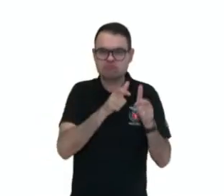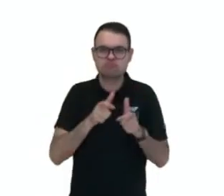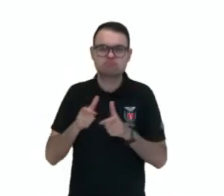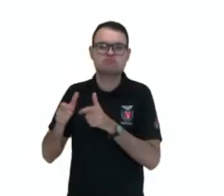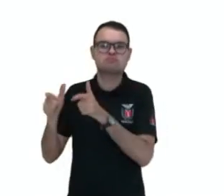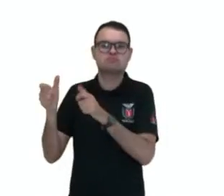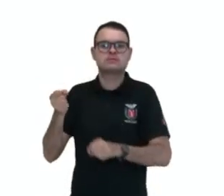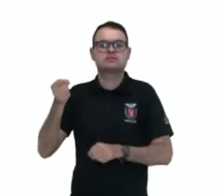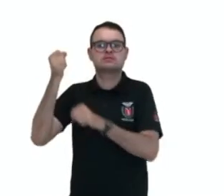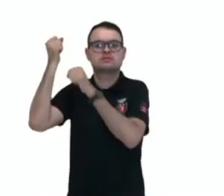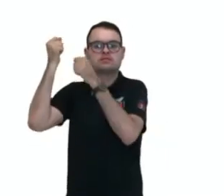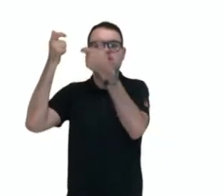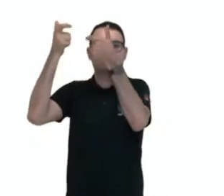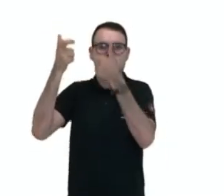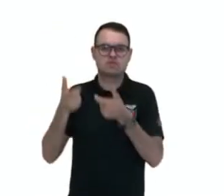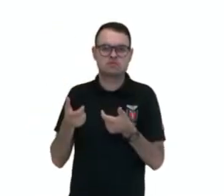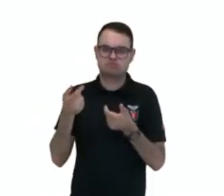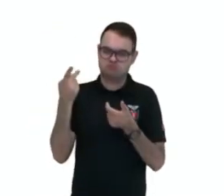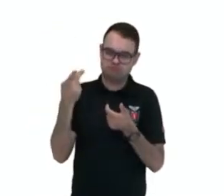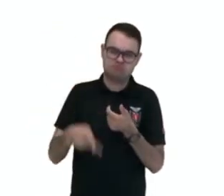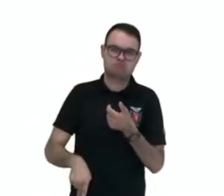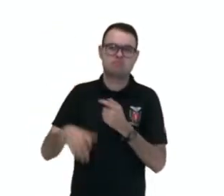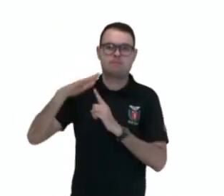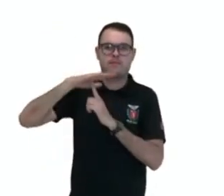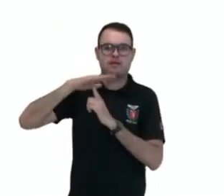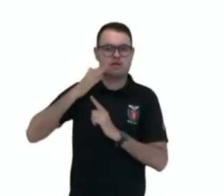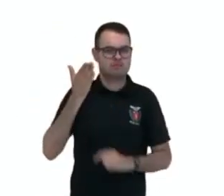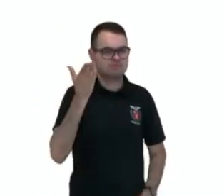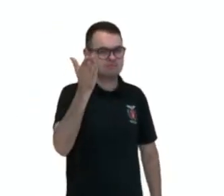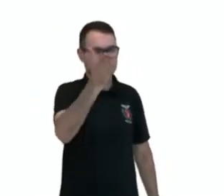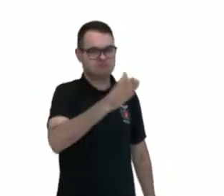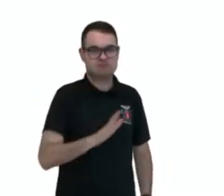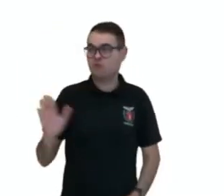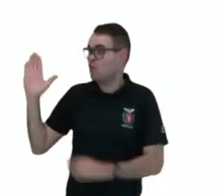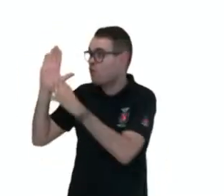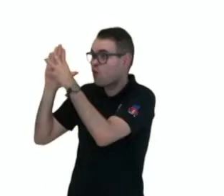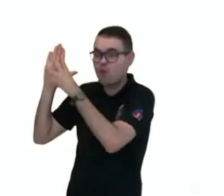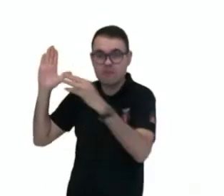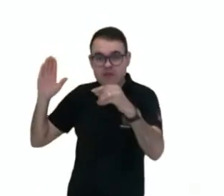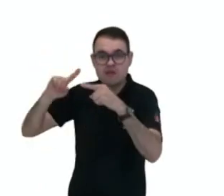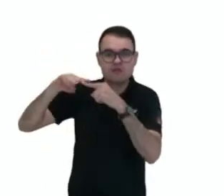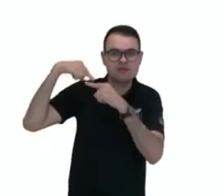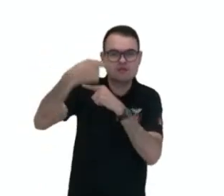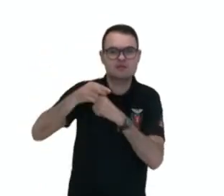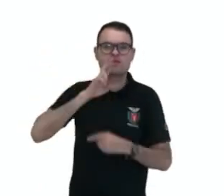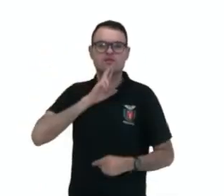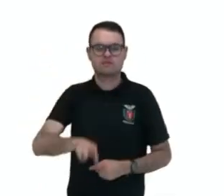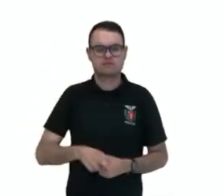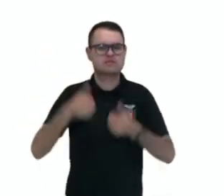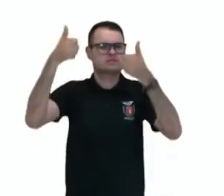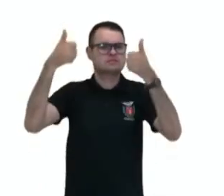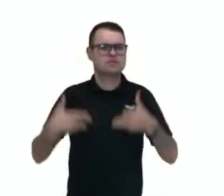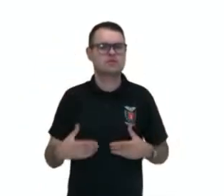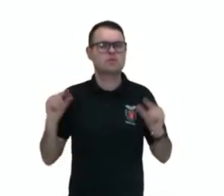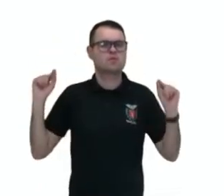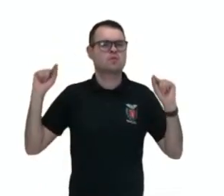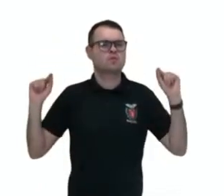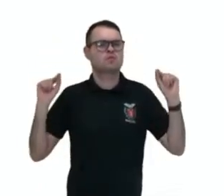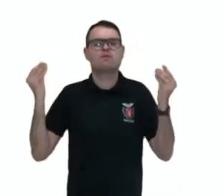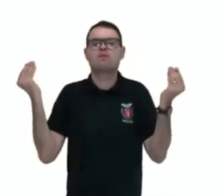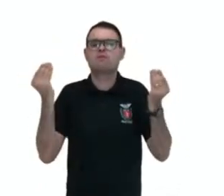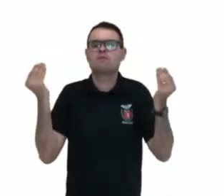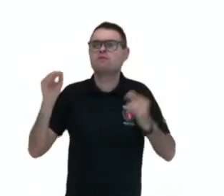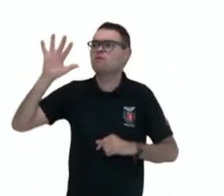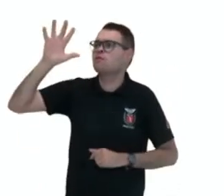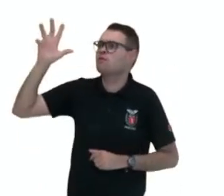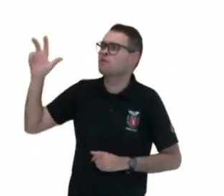de Curiúva, no Paraná. Agora com vocês, viu? Copie a pergunta no seu caderno e responda. Explique como os